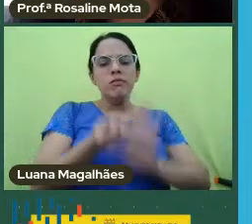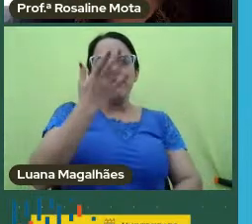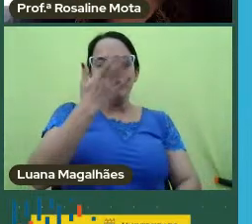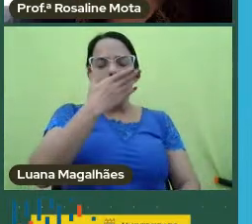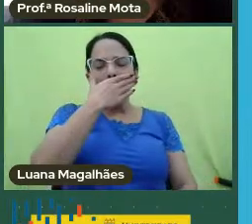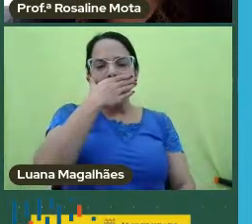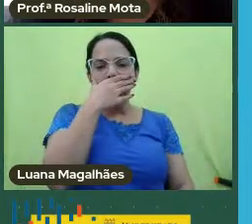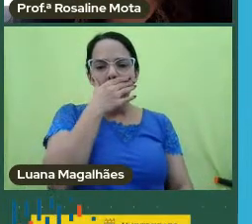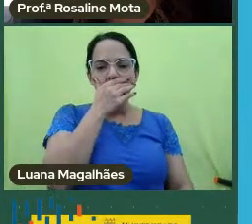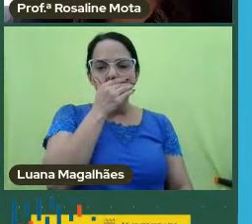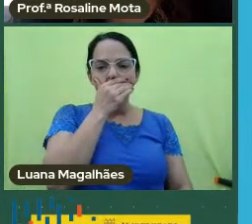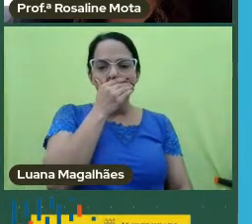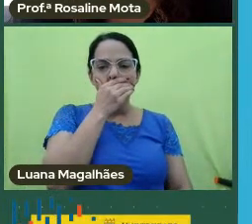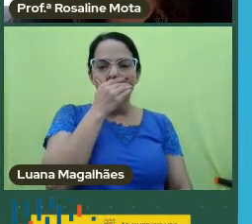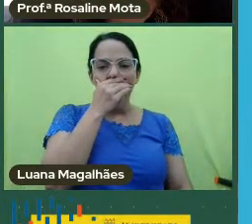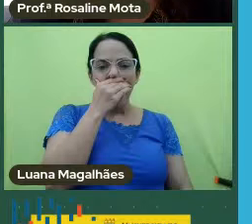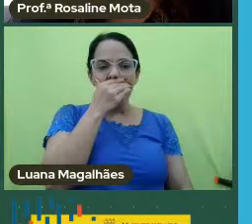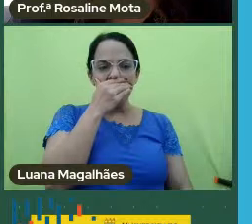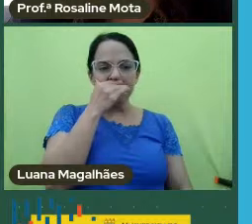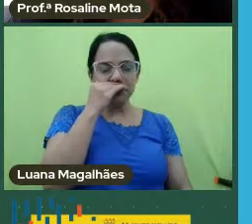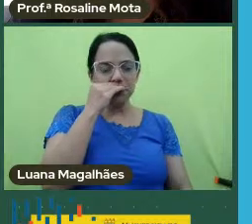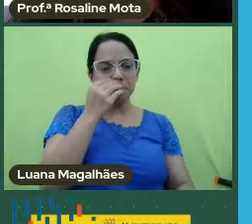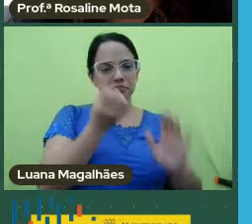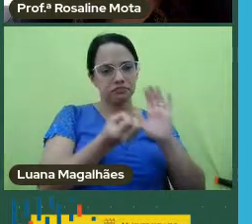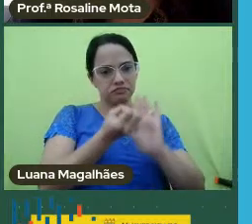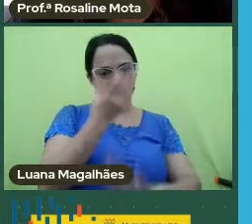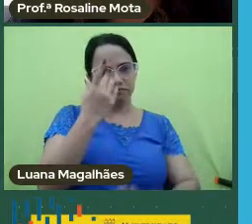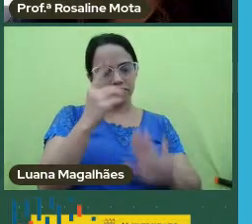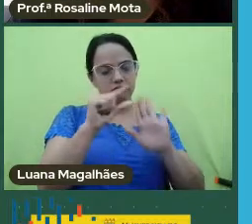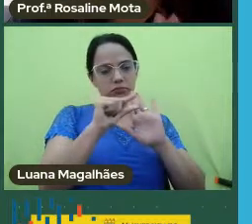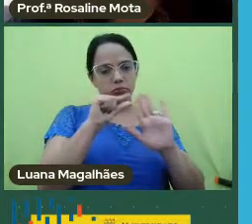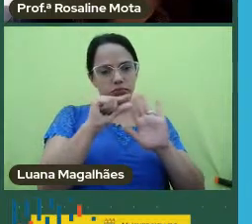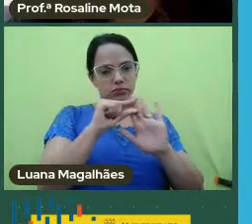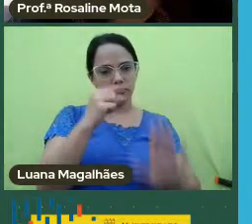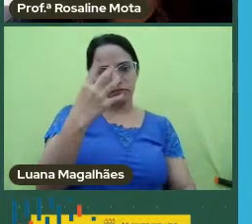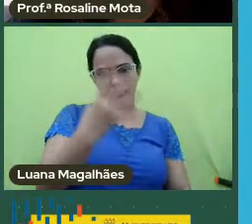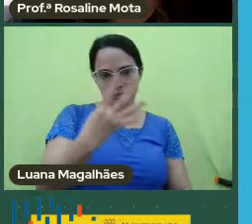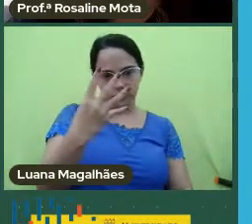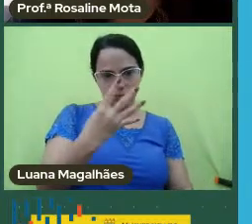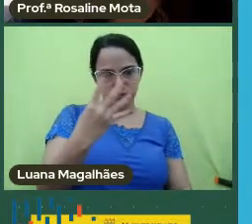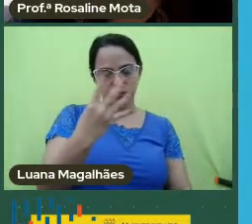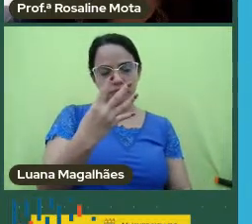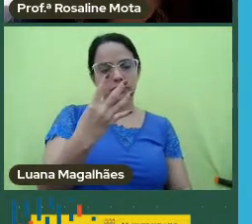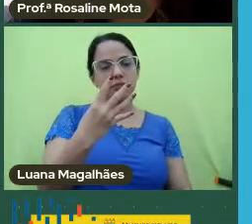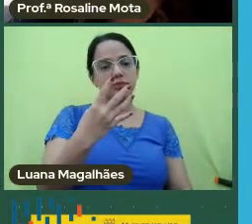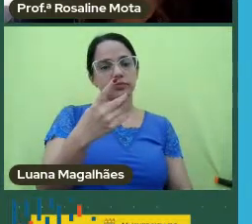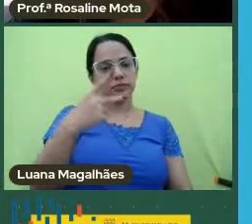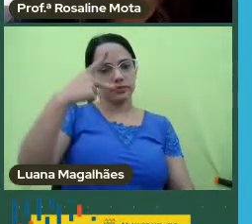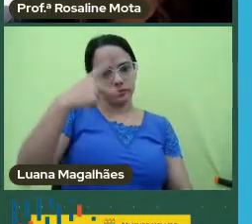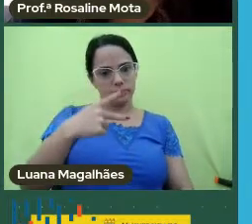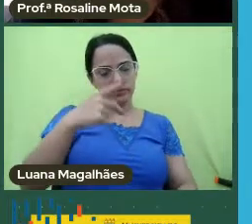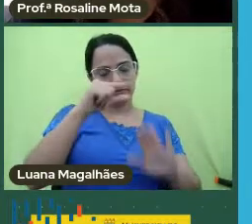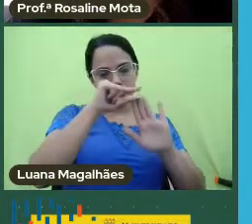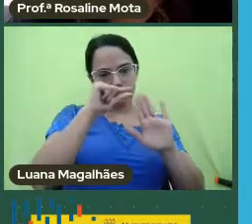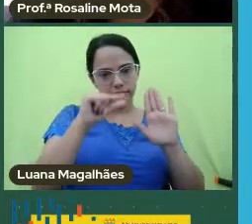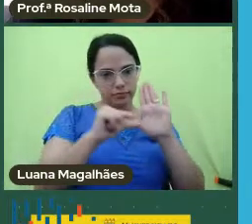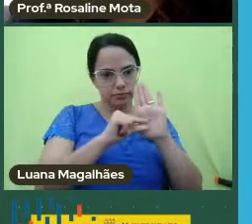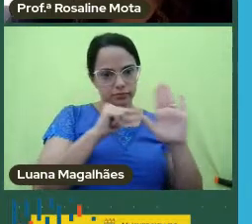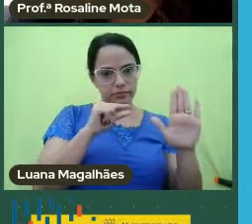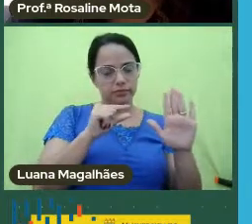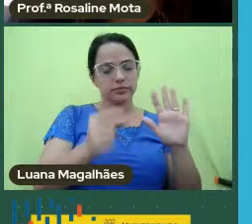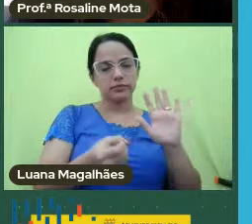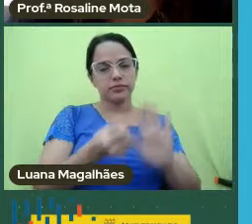e a criação, no artigo 4º, de que trata o artigo anterior, será criado por designação